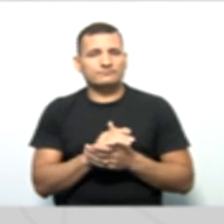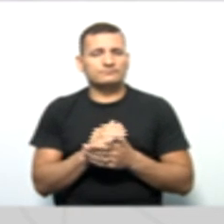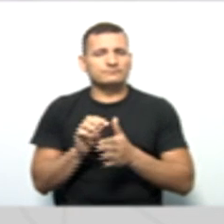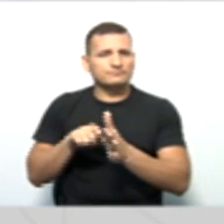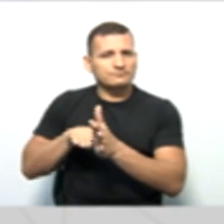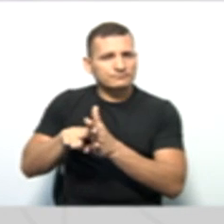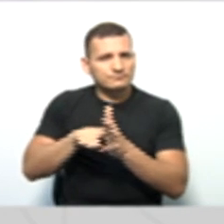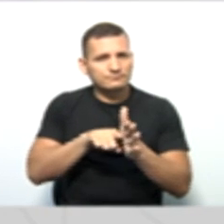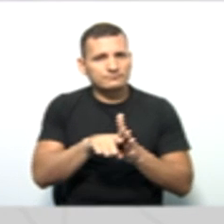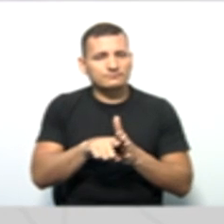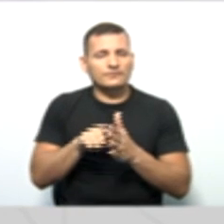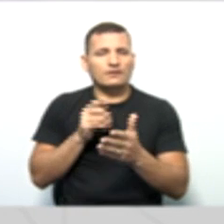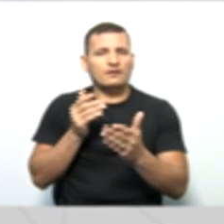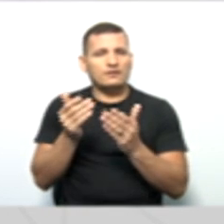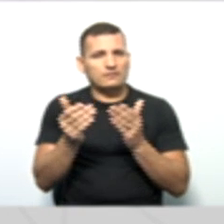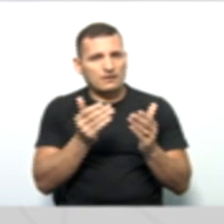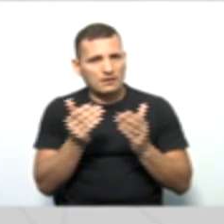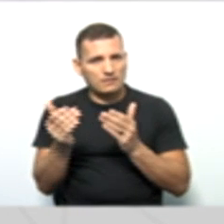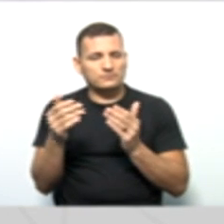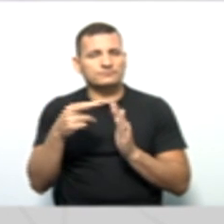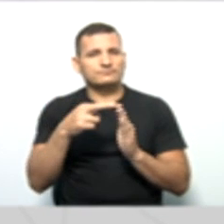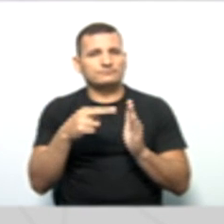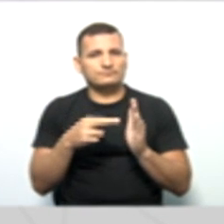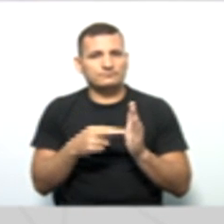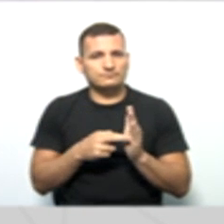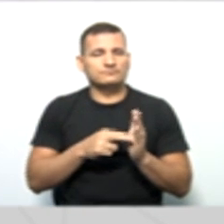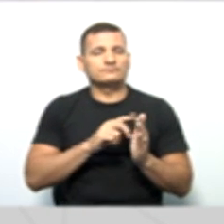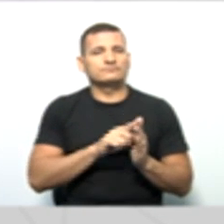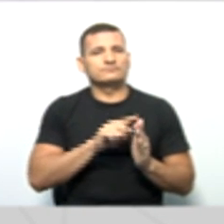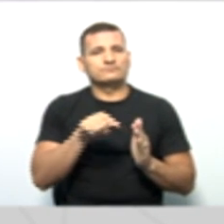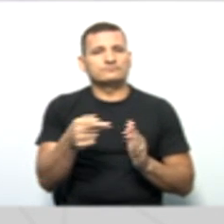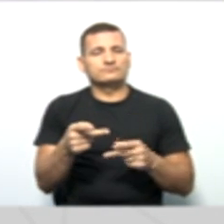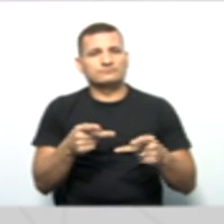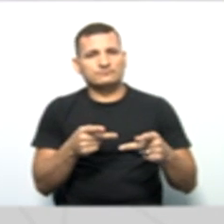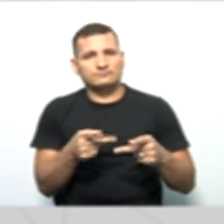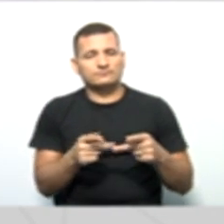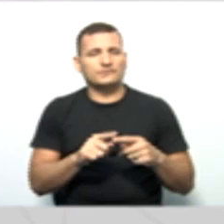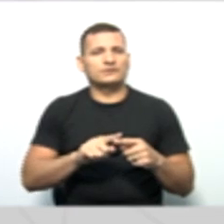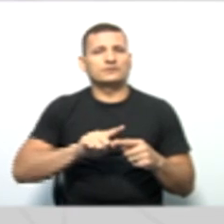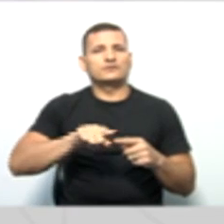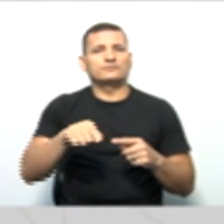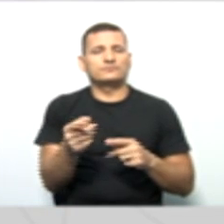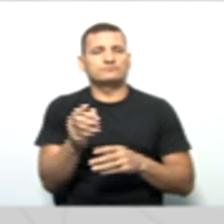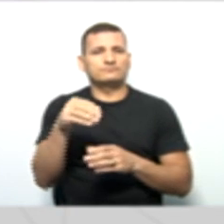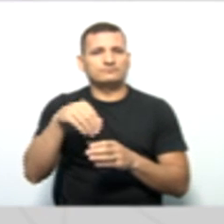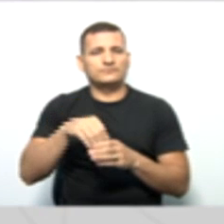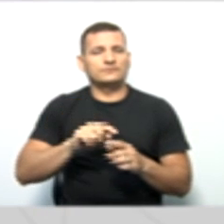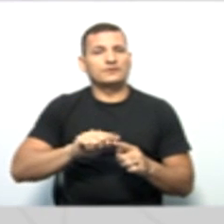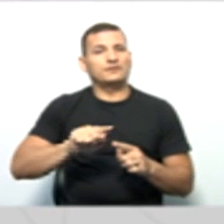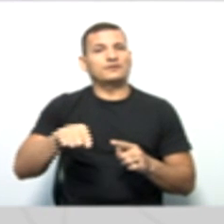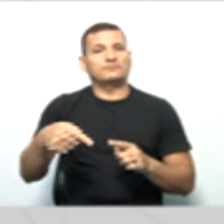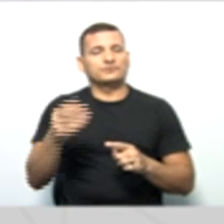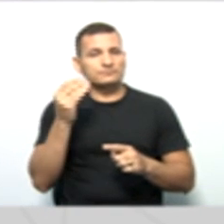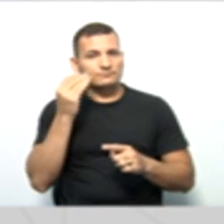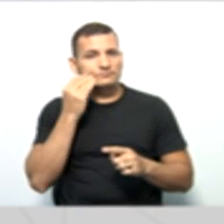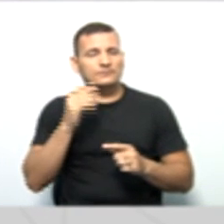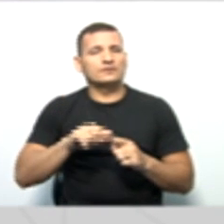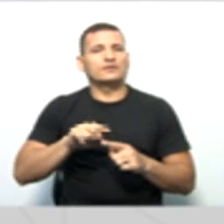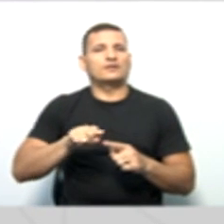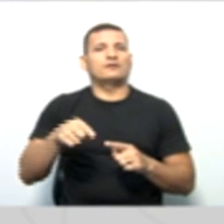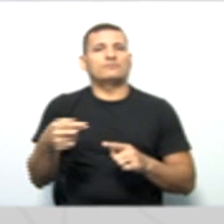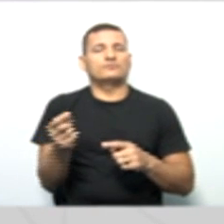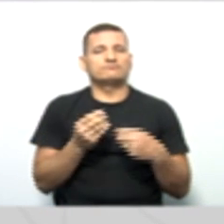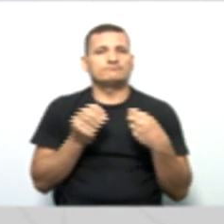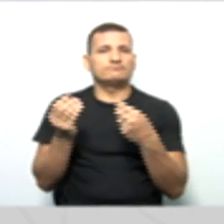e análise de requisitos, aí tem o projeto, aí vem a implementação, vem os testes e a entrega do produto final. Então, todo